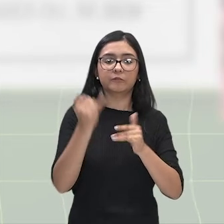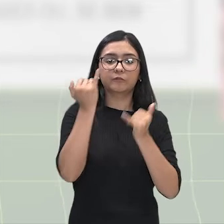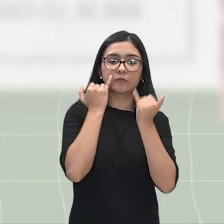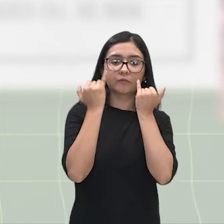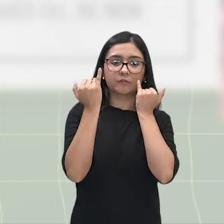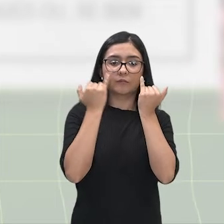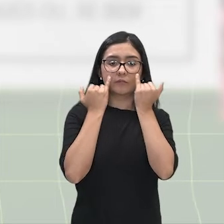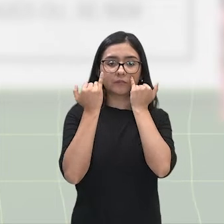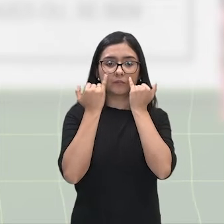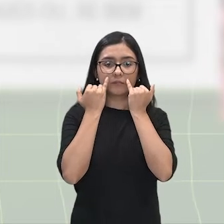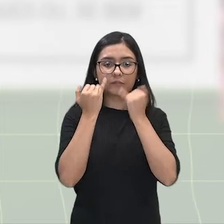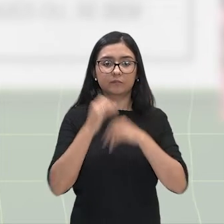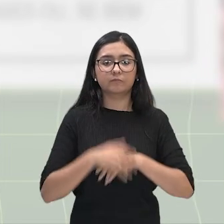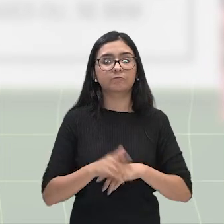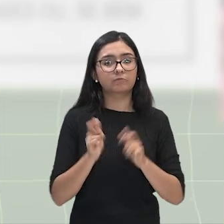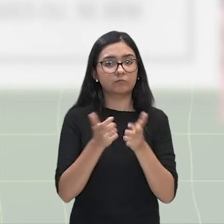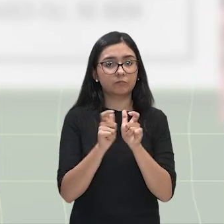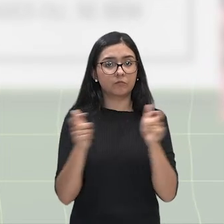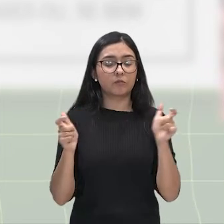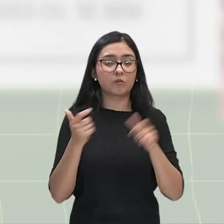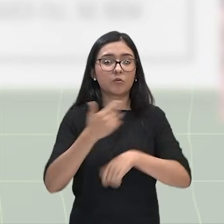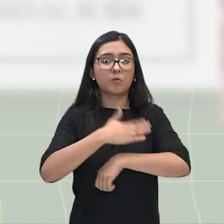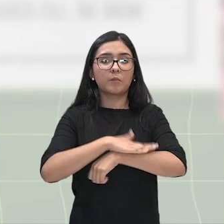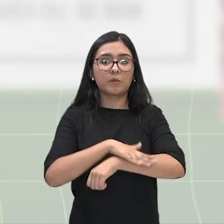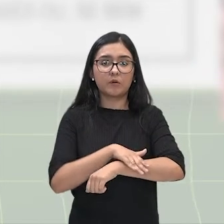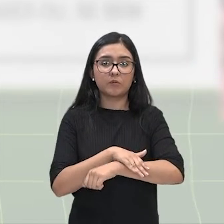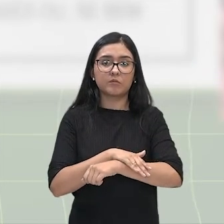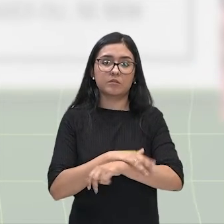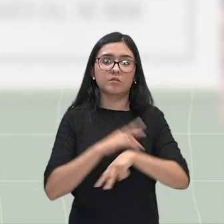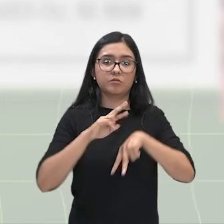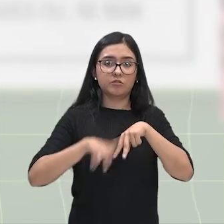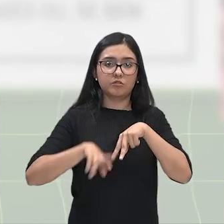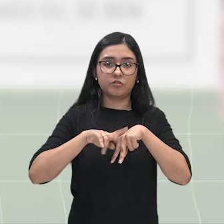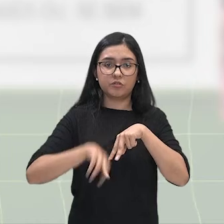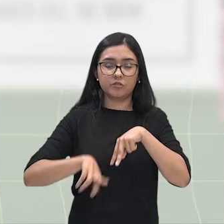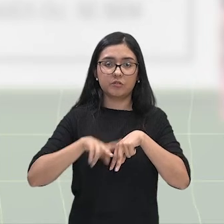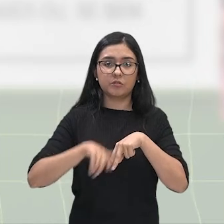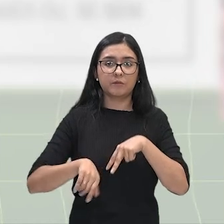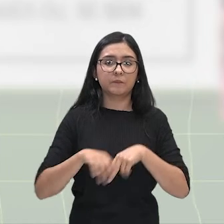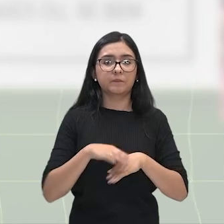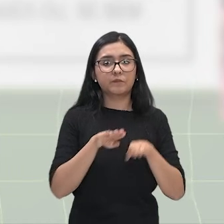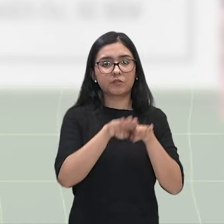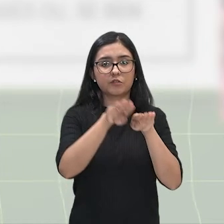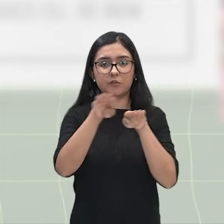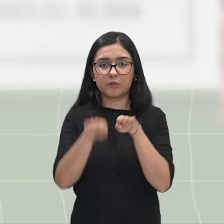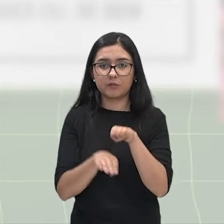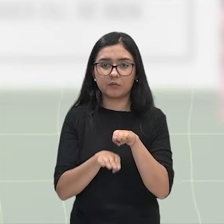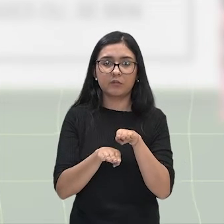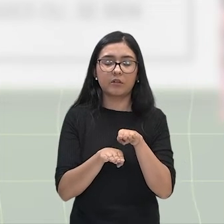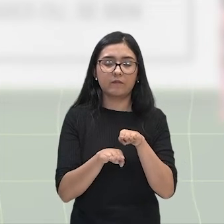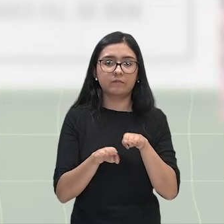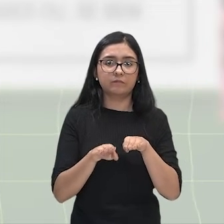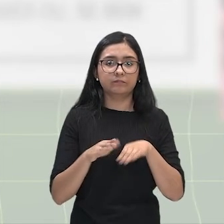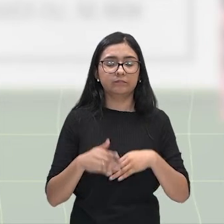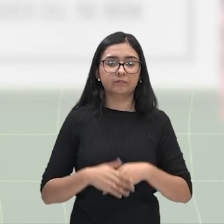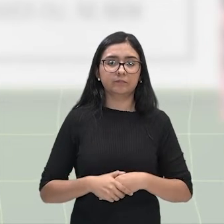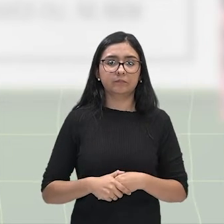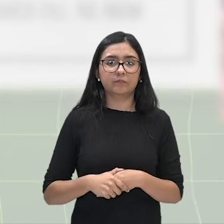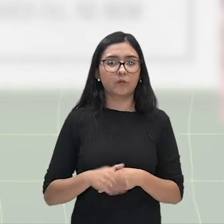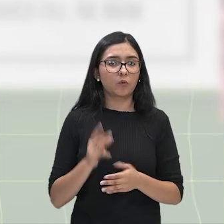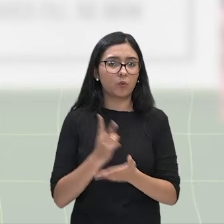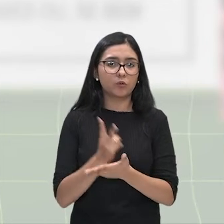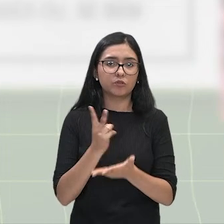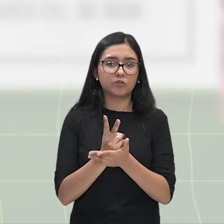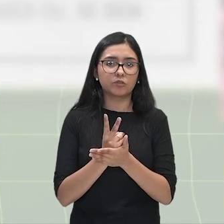foi aumentar, né, o preconceito de gênero. Então, a desigualdade, ao invés de melhorar,